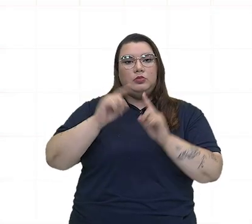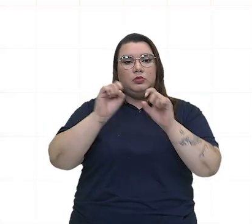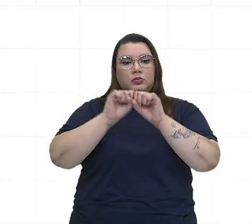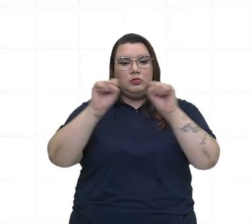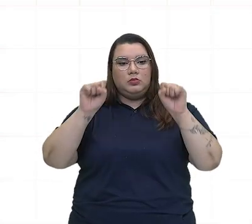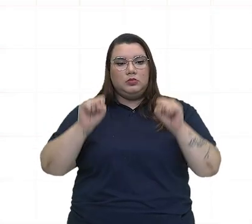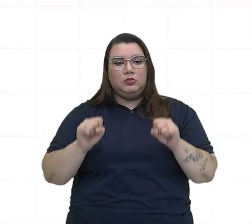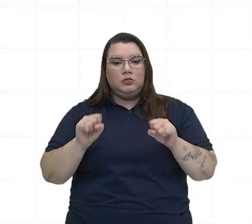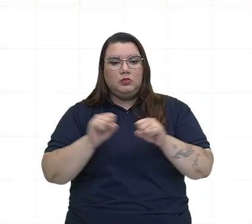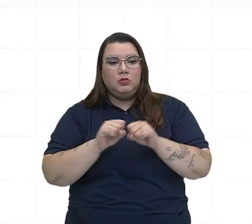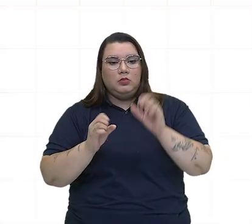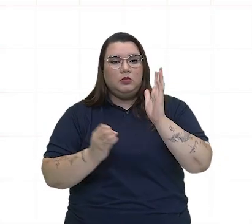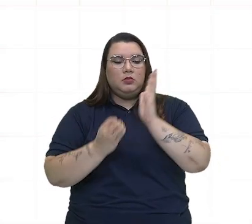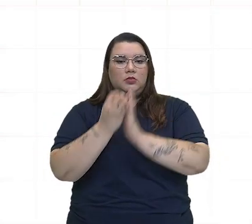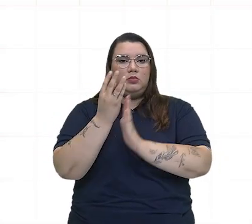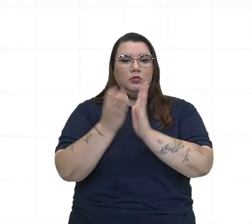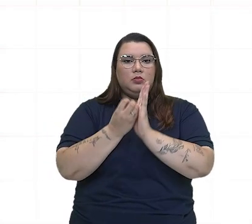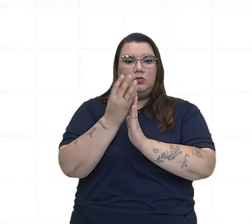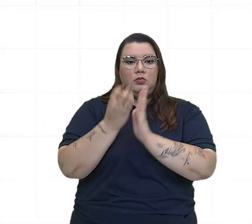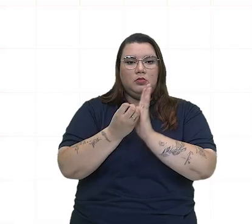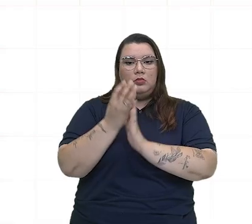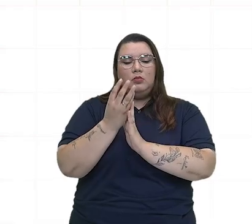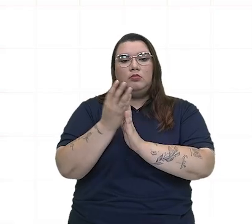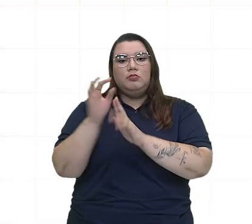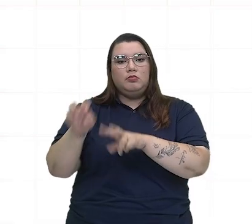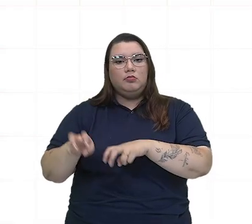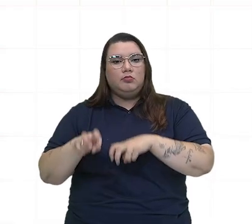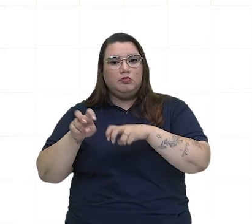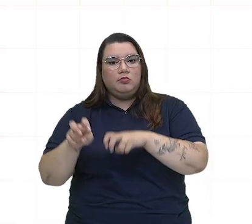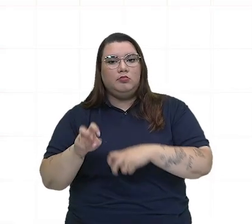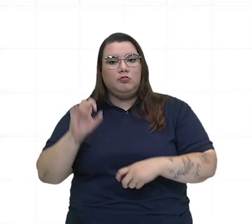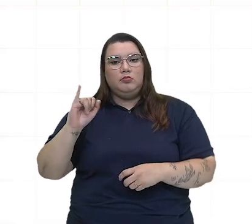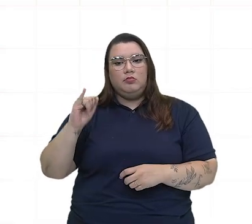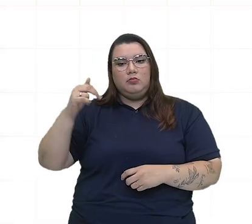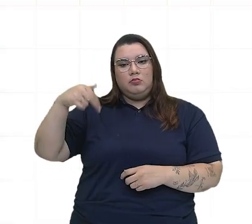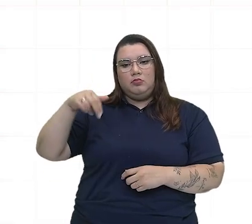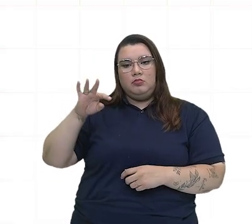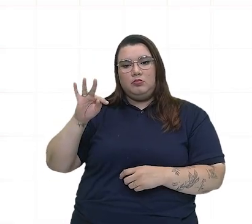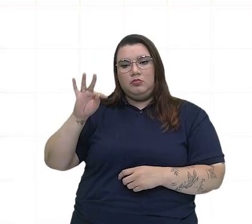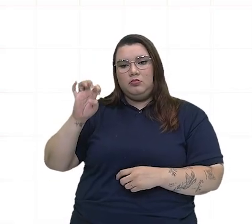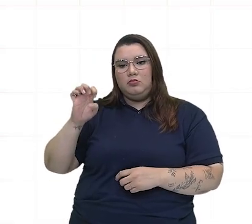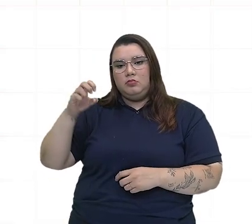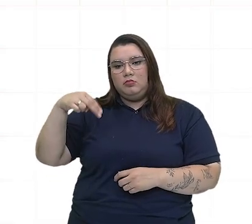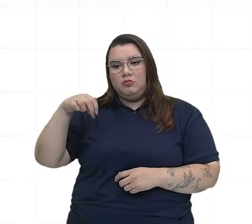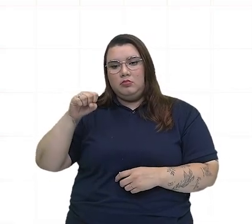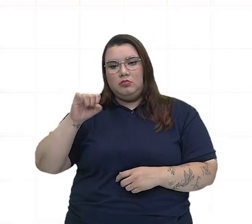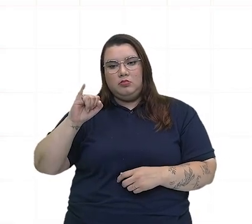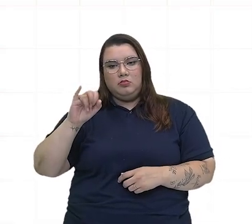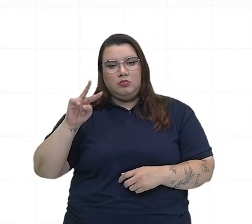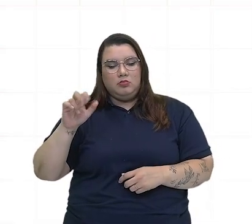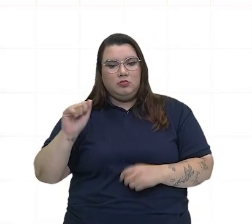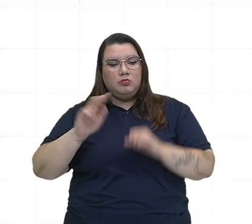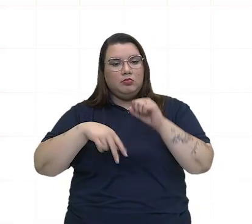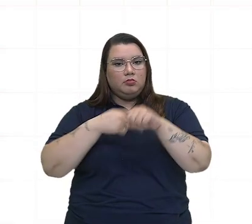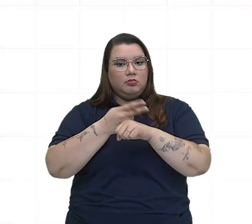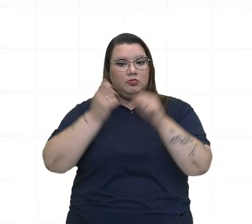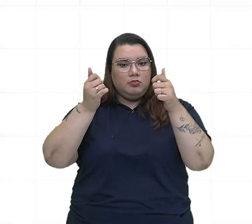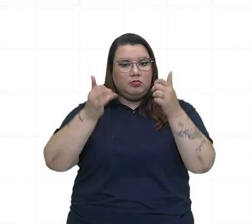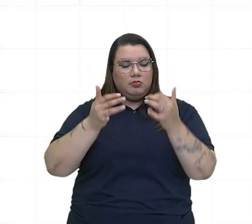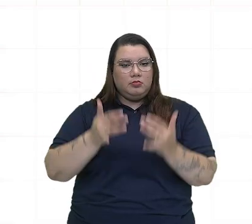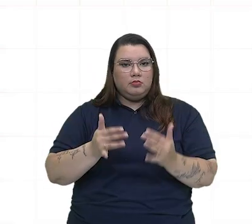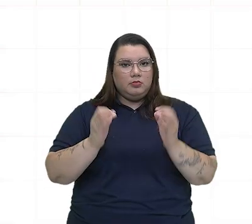sistema de produção agrícola intensiva, que daqui a pouco a gente vai falar das